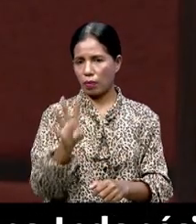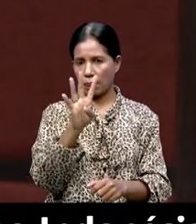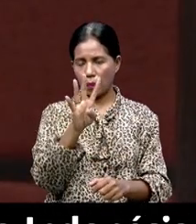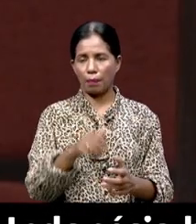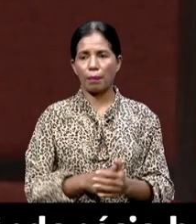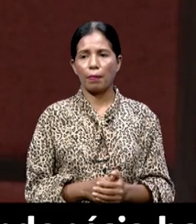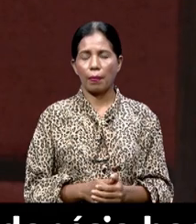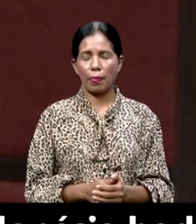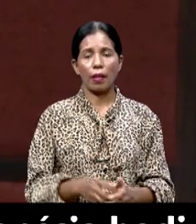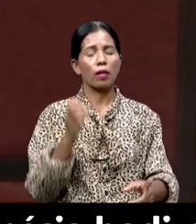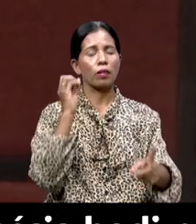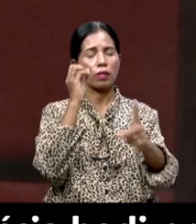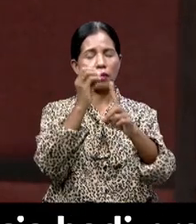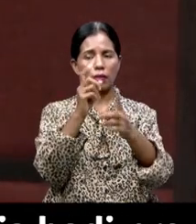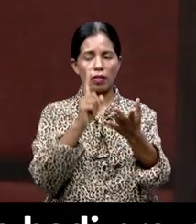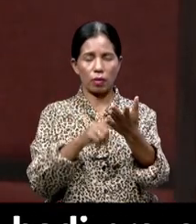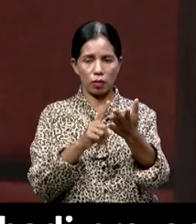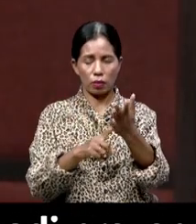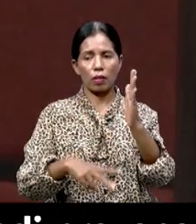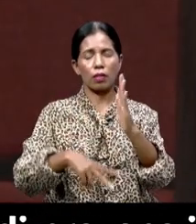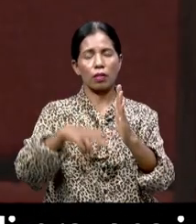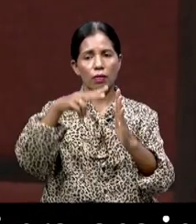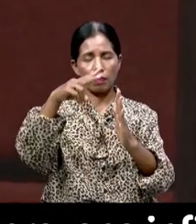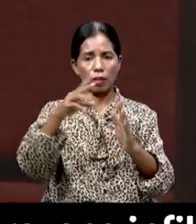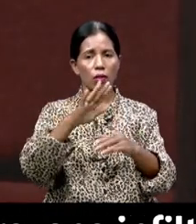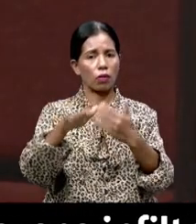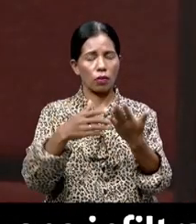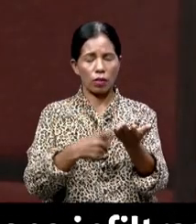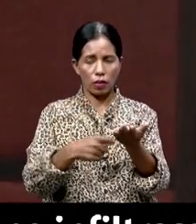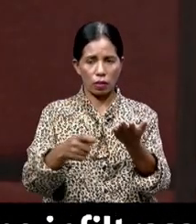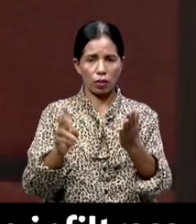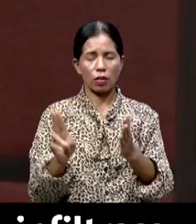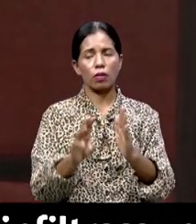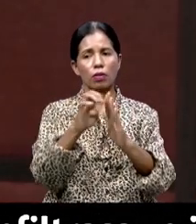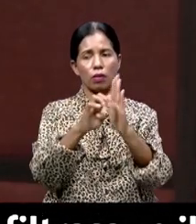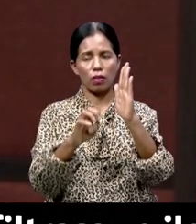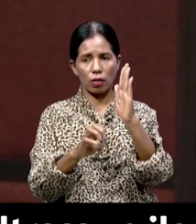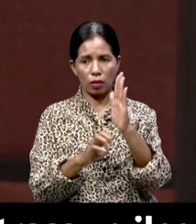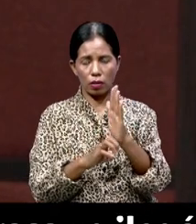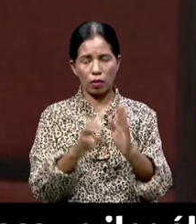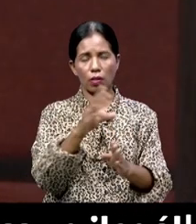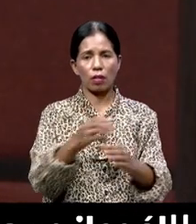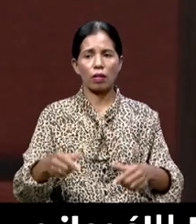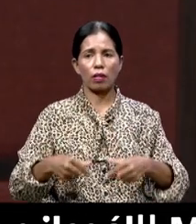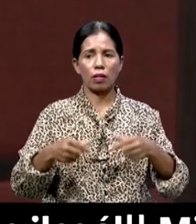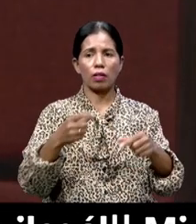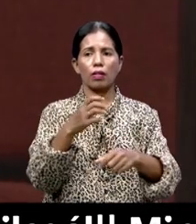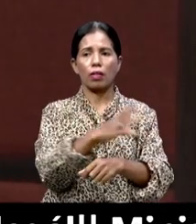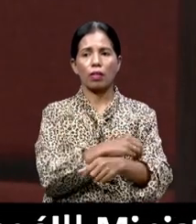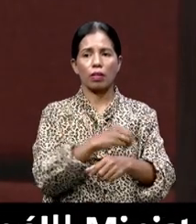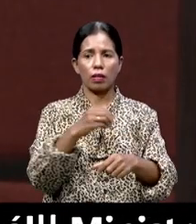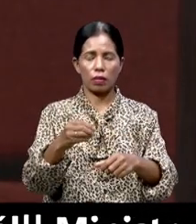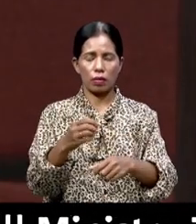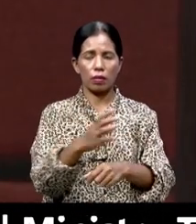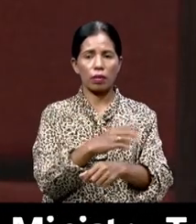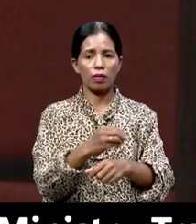2024, com o objetivo de discutir e validar as questões técnicas estruturantes identificadas durante as fases